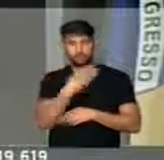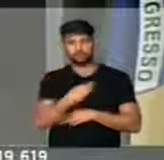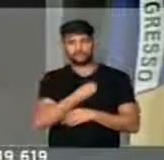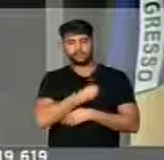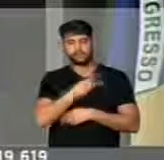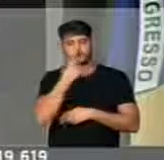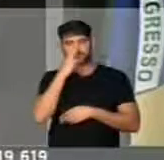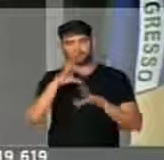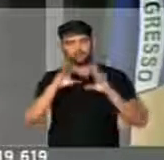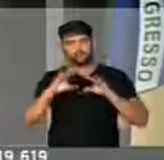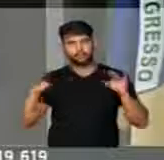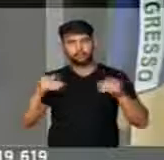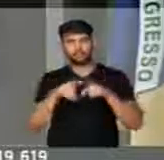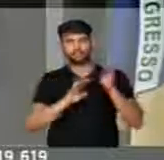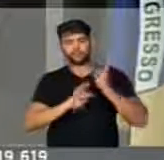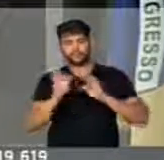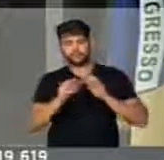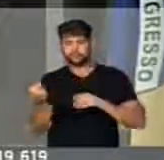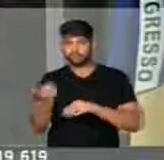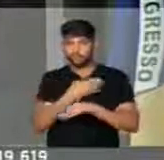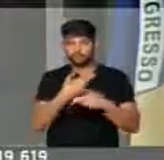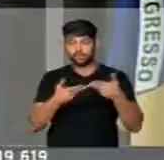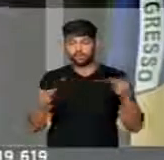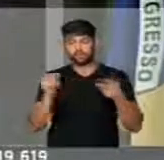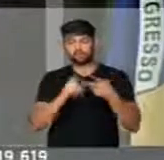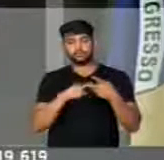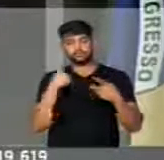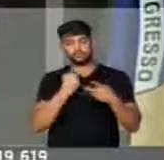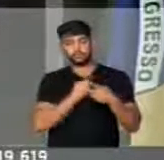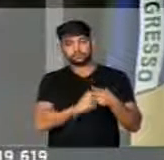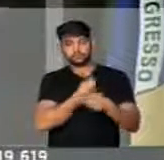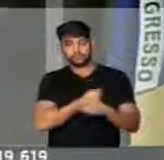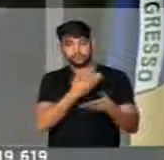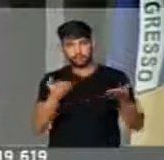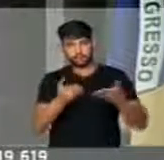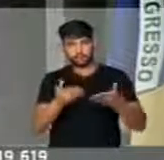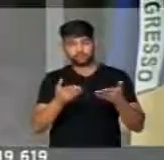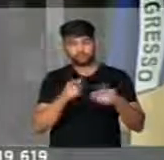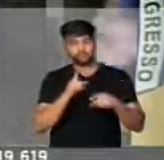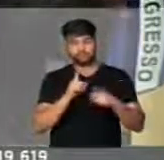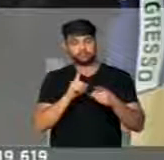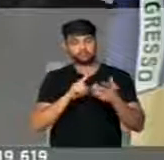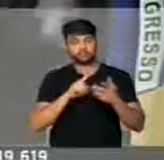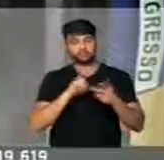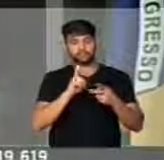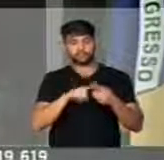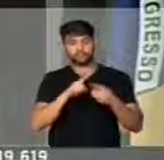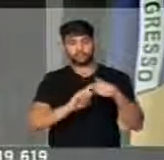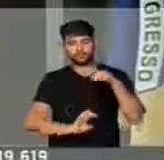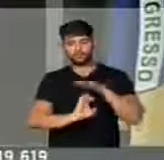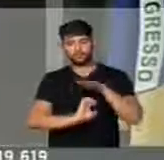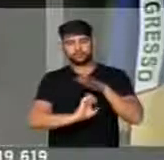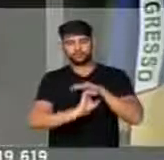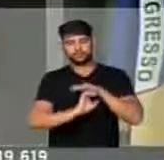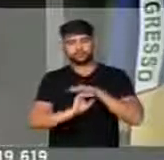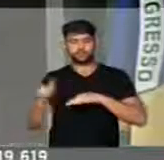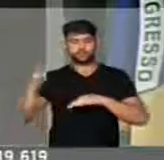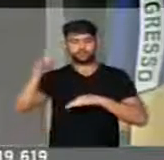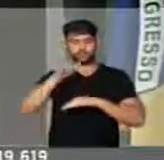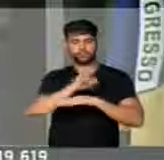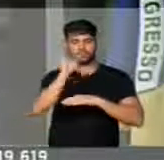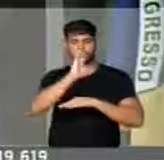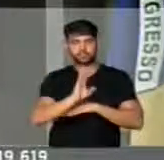mais conforto, com tecnologia de ponta. O que nós estamos vivendo atualmente são as empresas do nosso